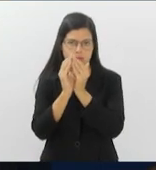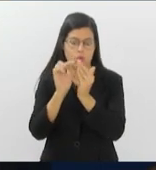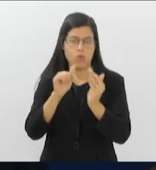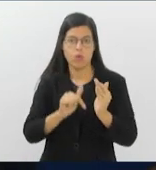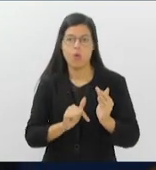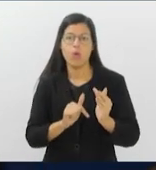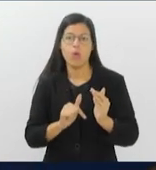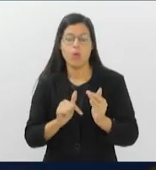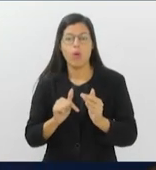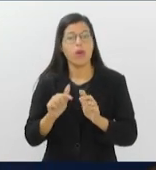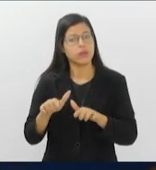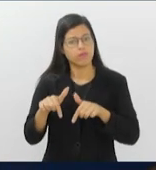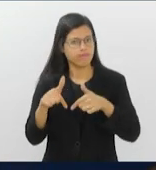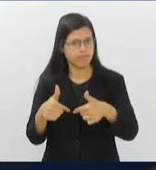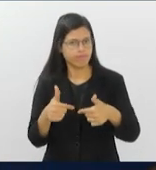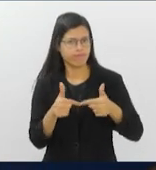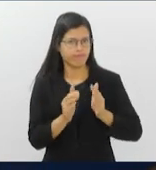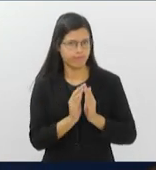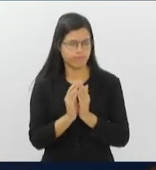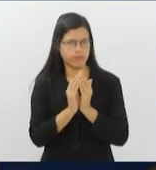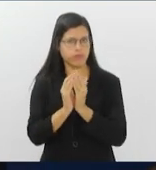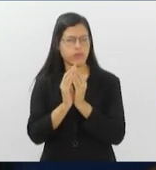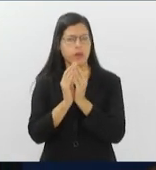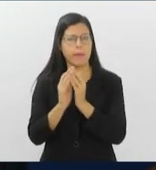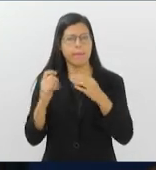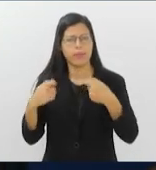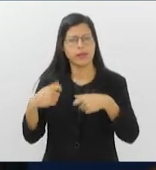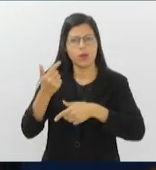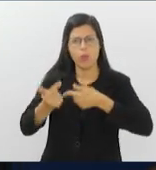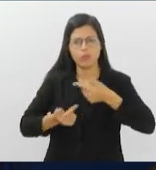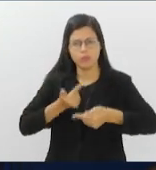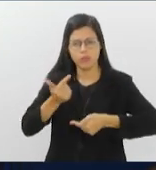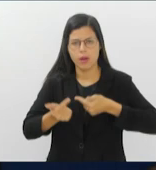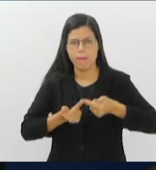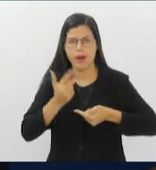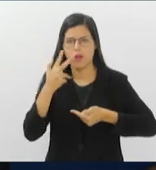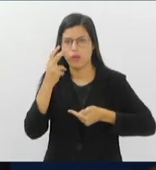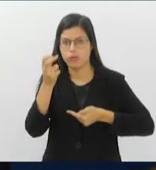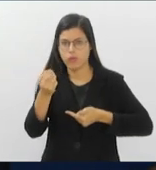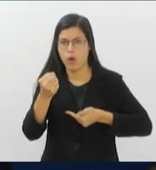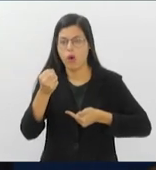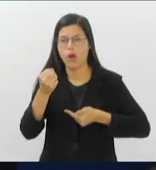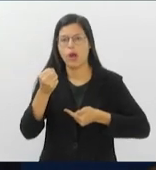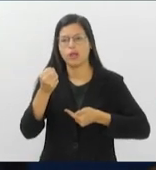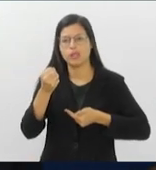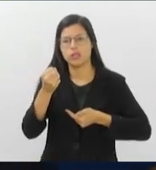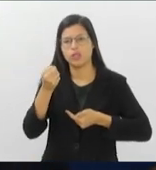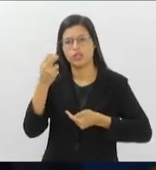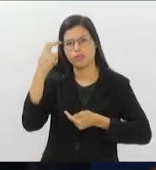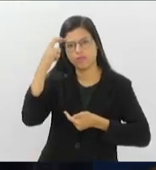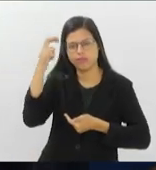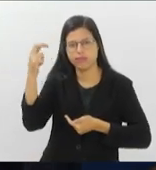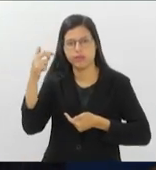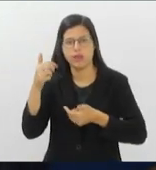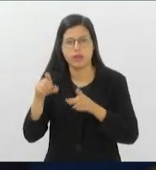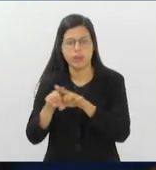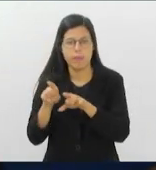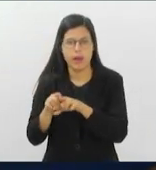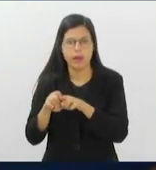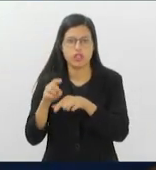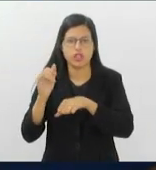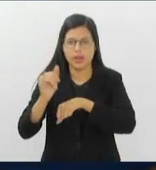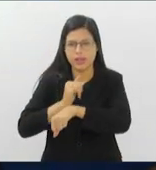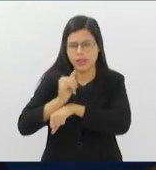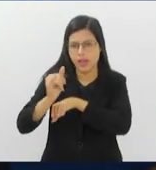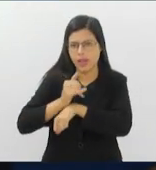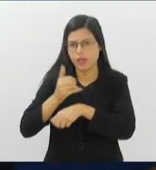de balões, que requer da gente um trabalho muito forte de inteligência e acompanhamento desses grupos que eles